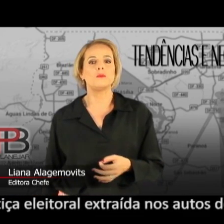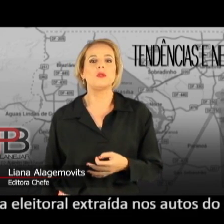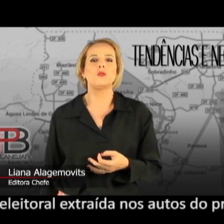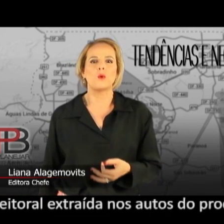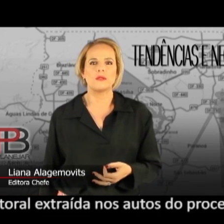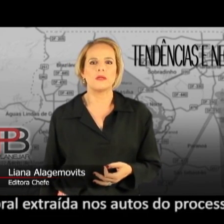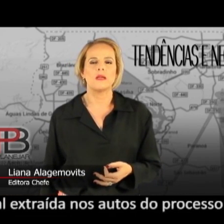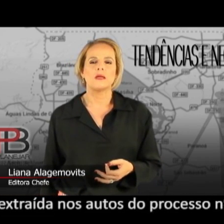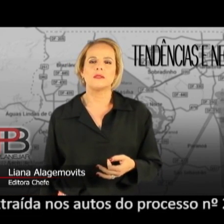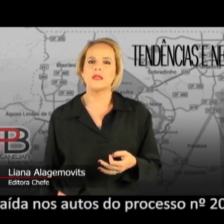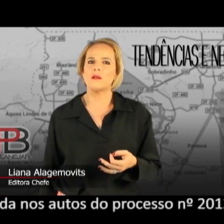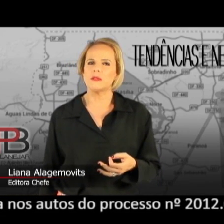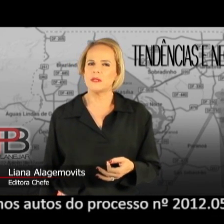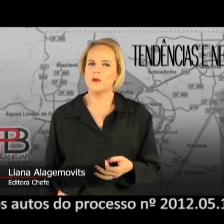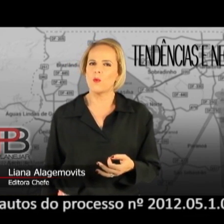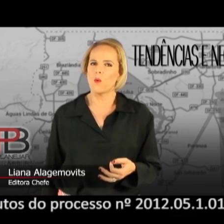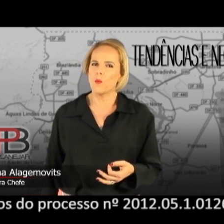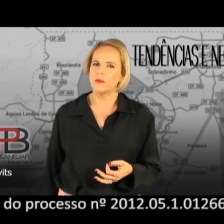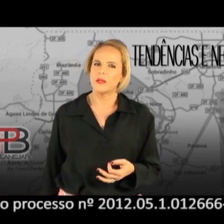número